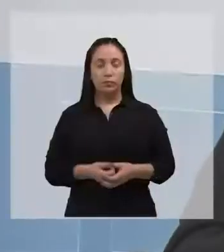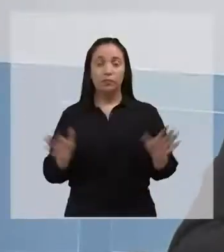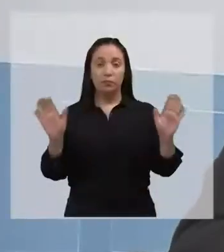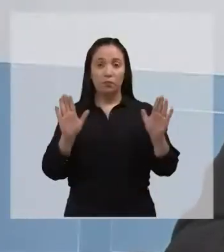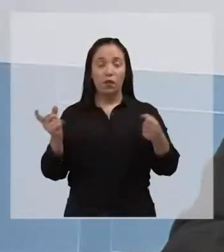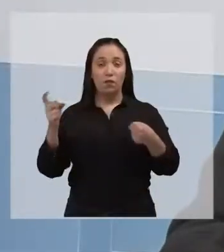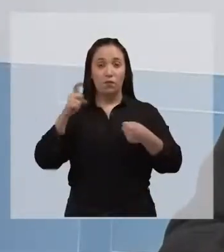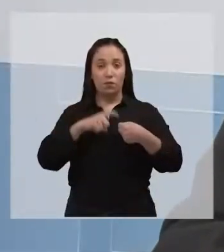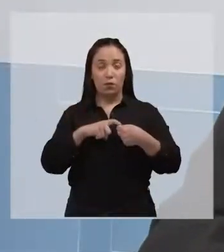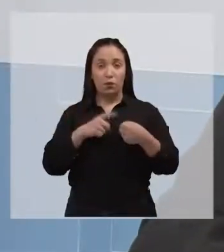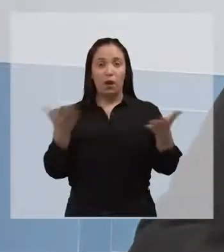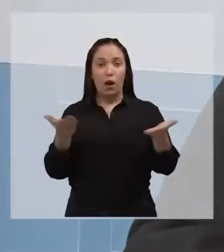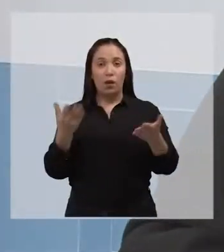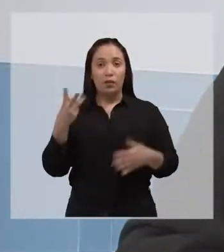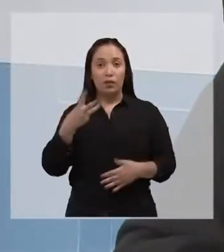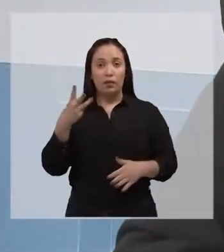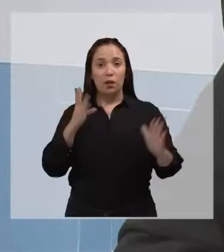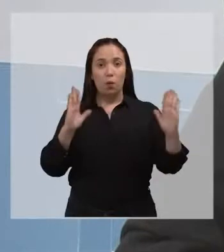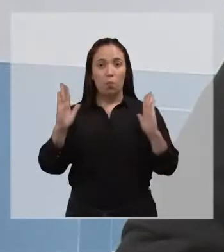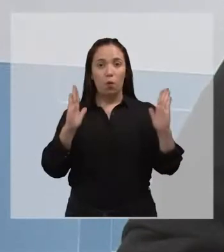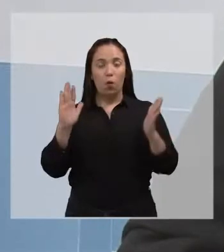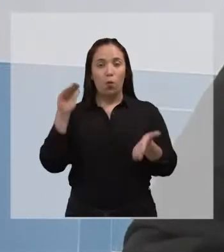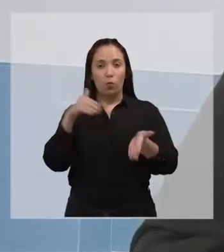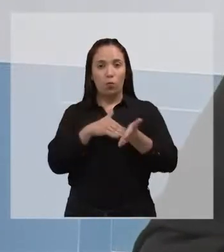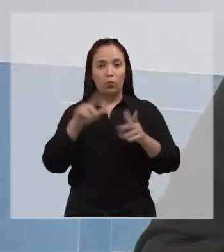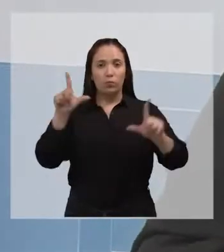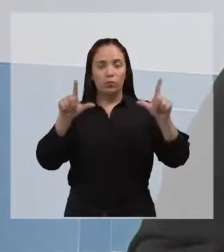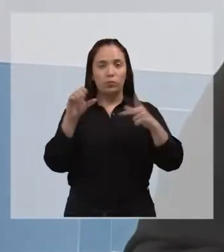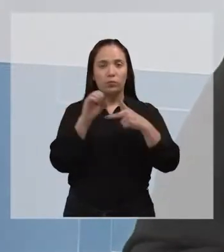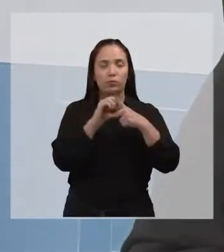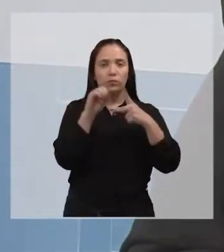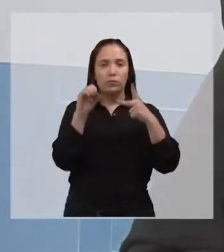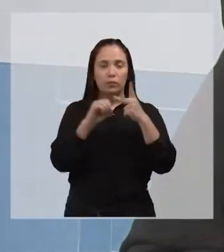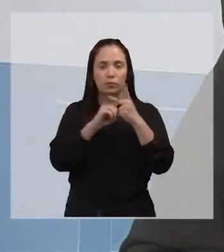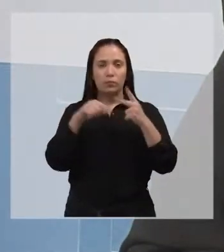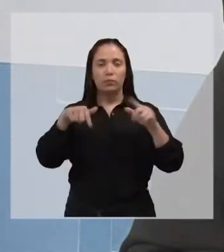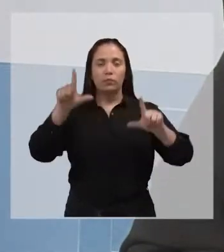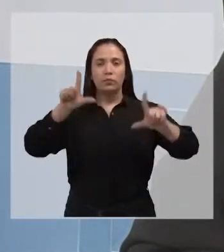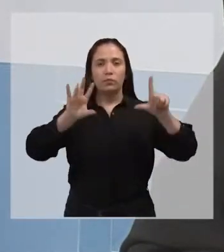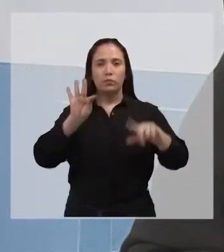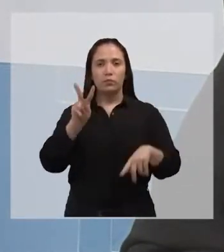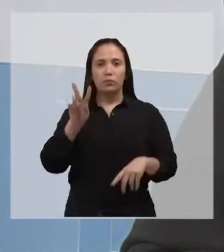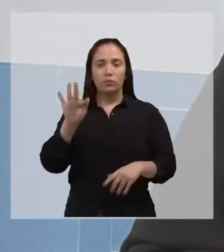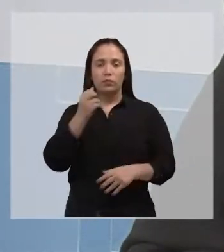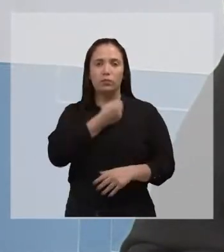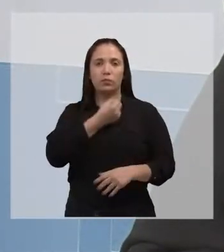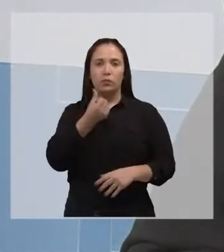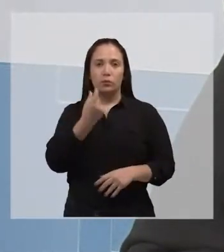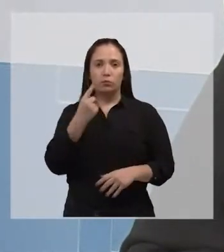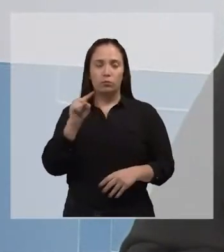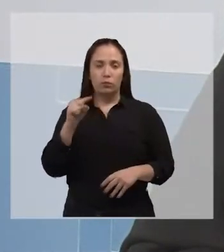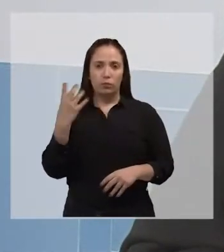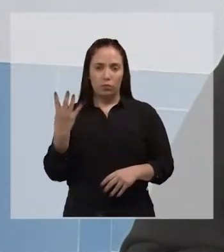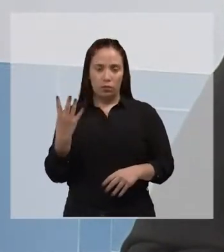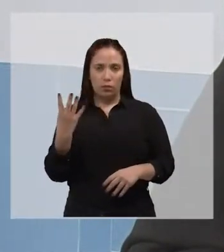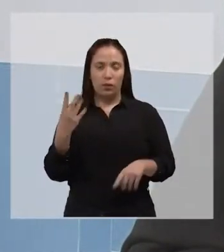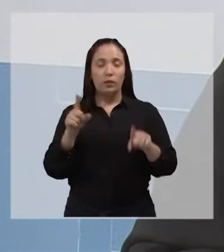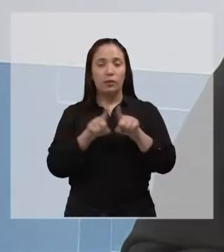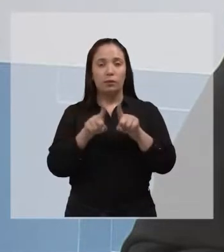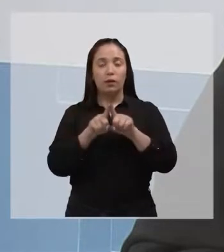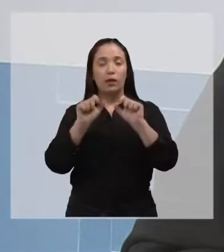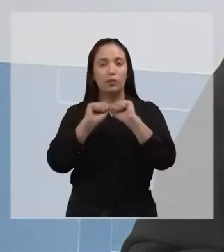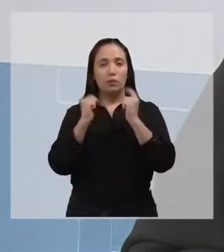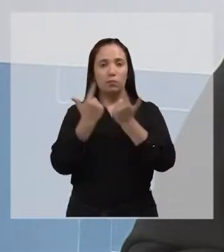Estamos de volta com o terceiro e último bloco do programa Pela Ordem, na sua TV Fortaleza, canal 61.4, e na sua